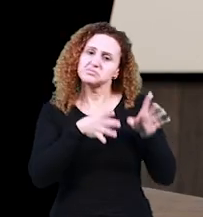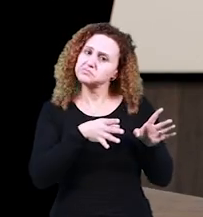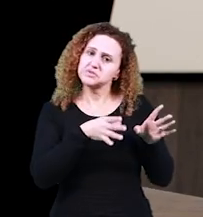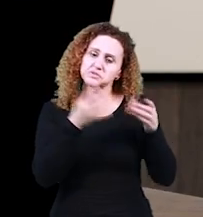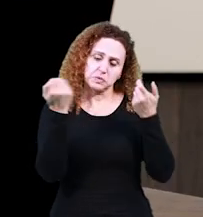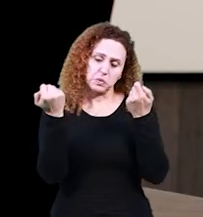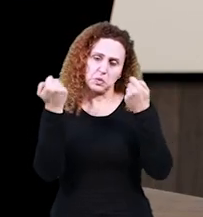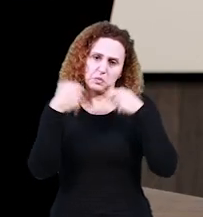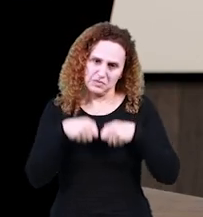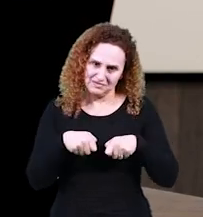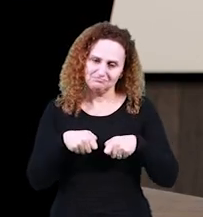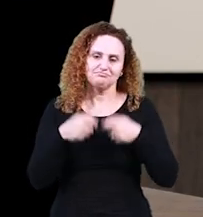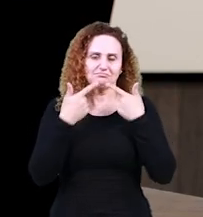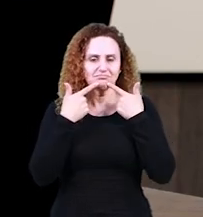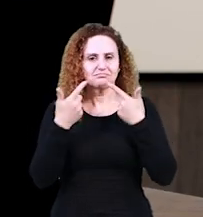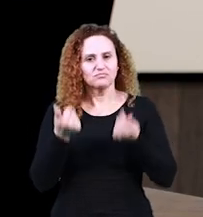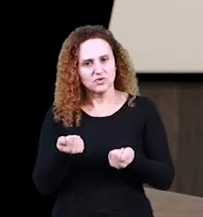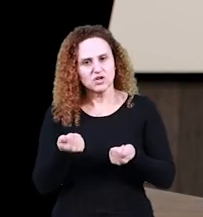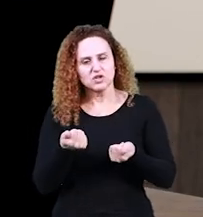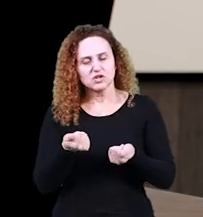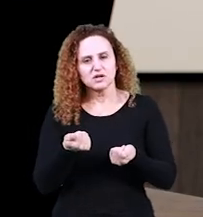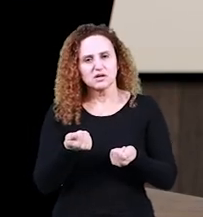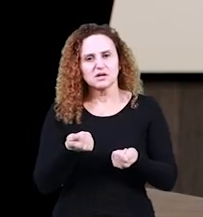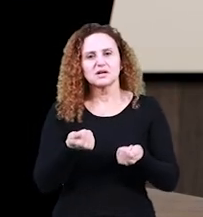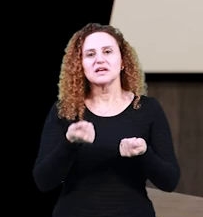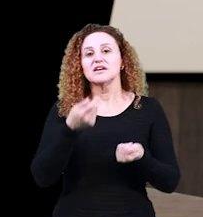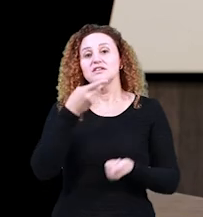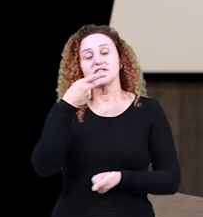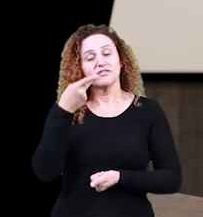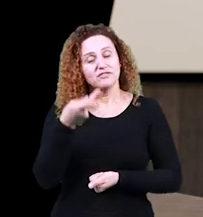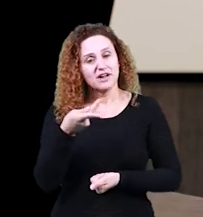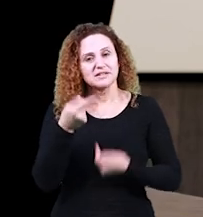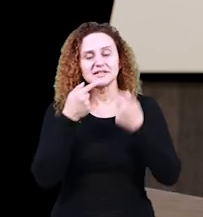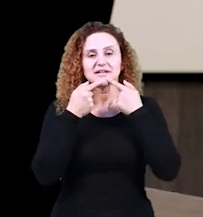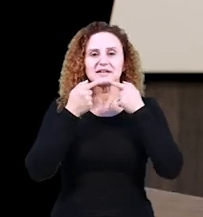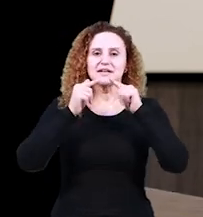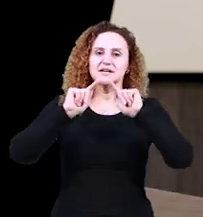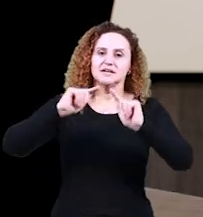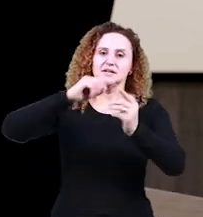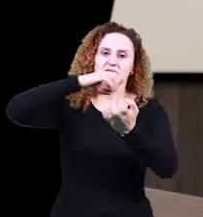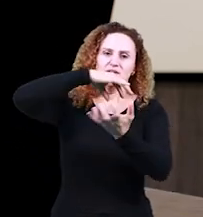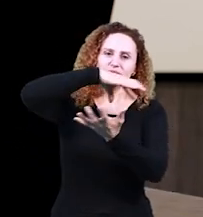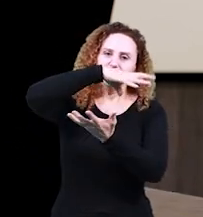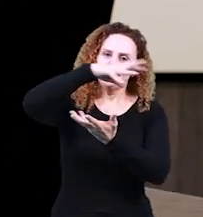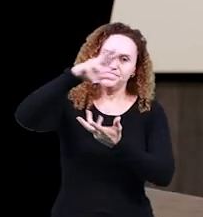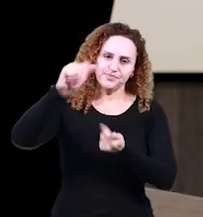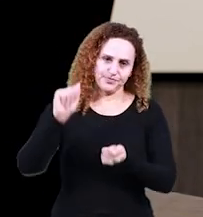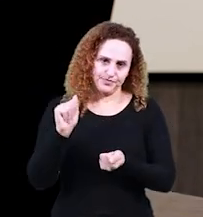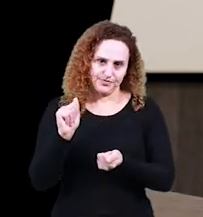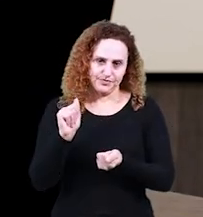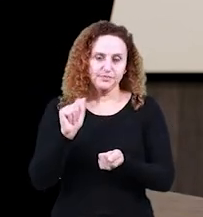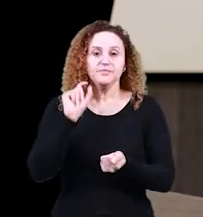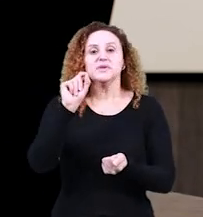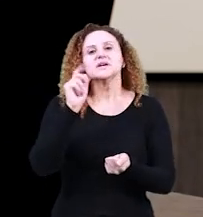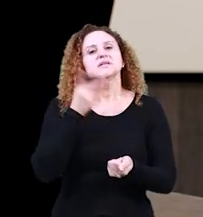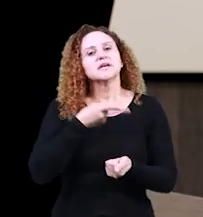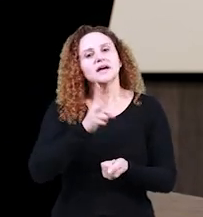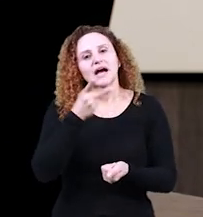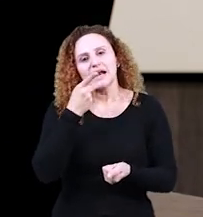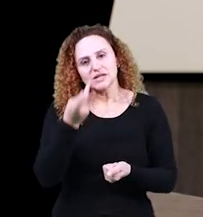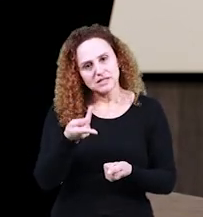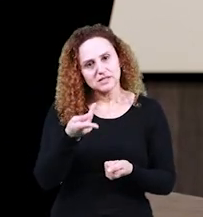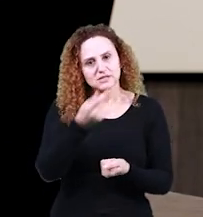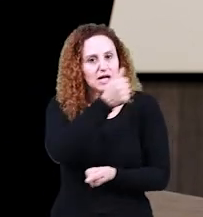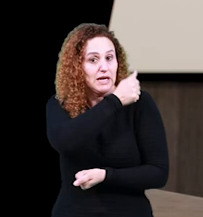abandona então a noção de competência linguística e passa a defender a existência dessa gramática Universal eu